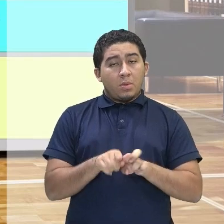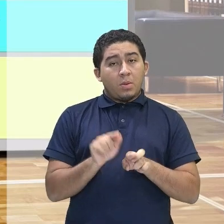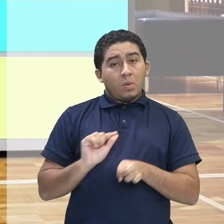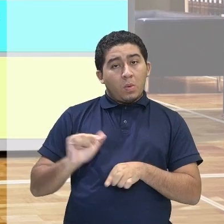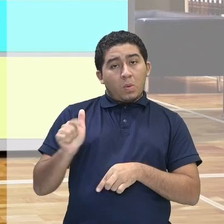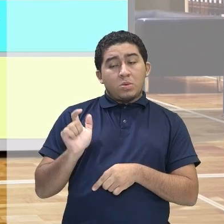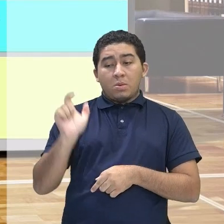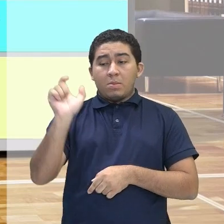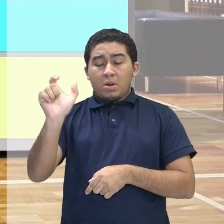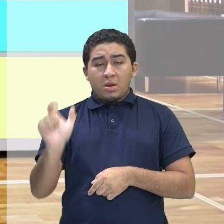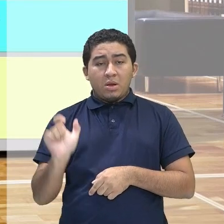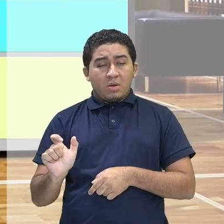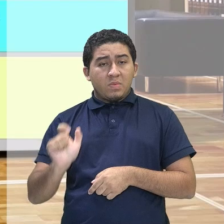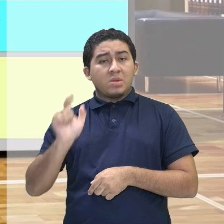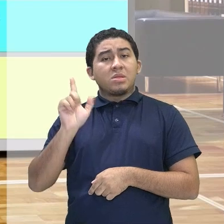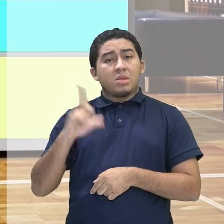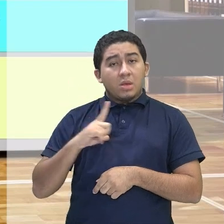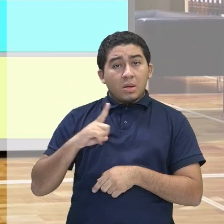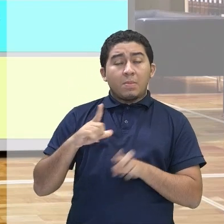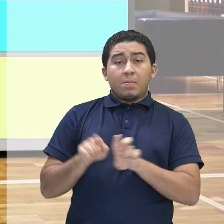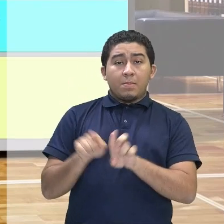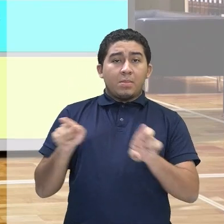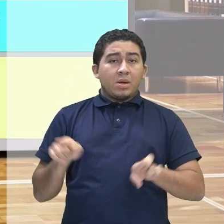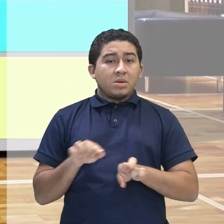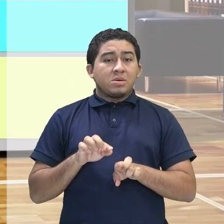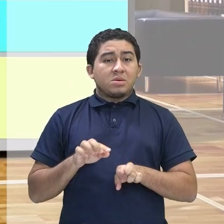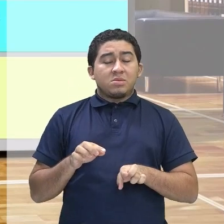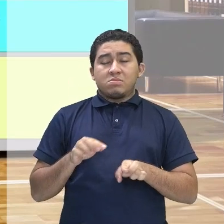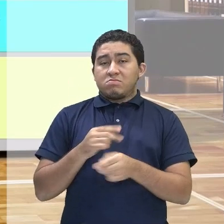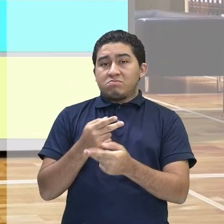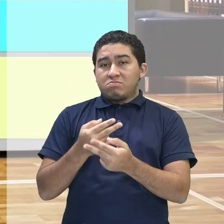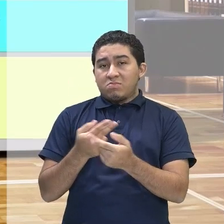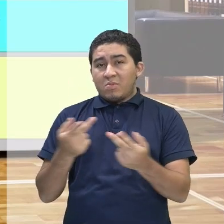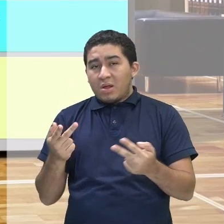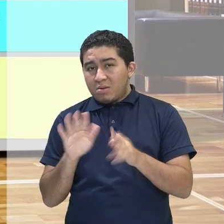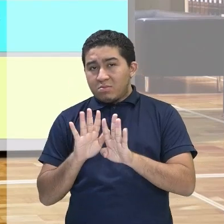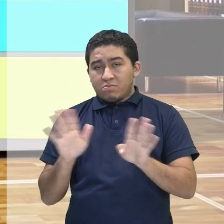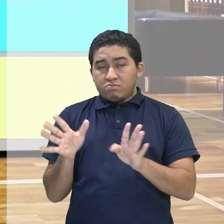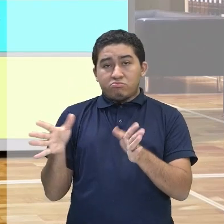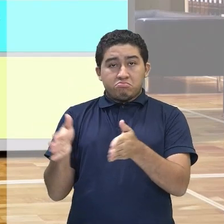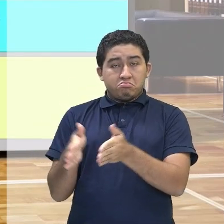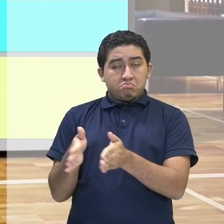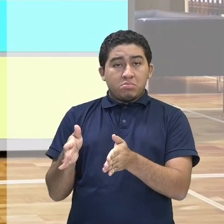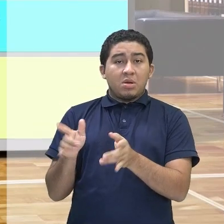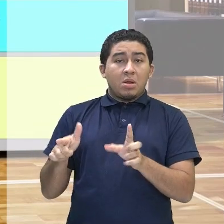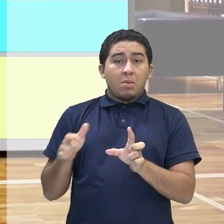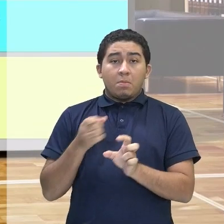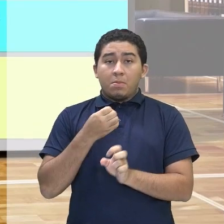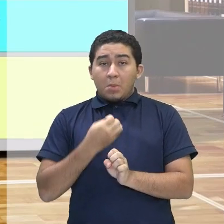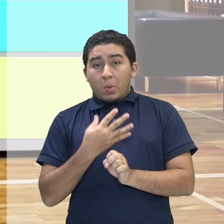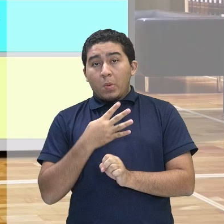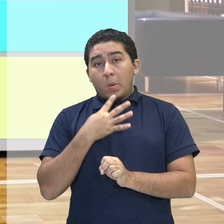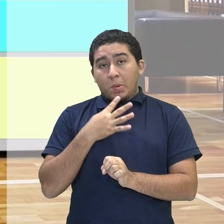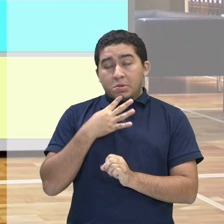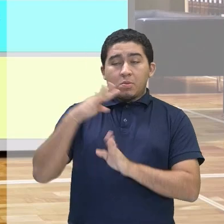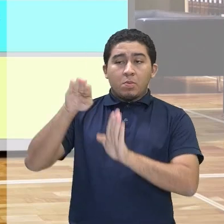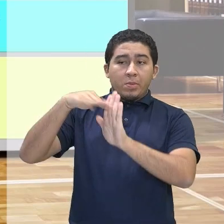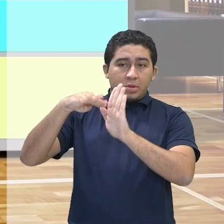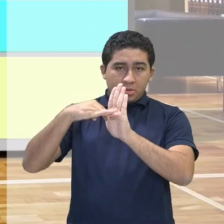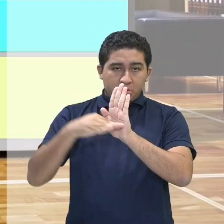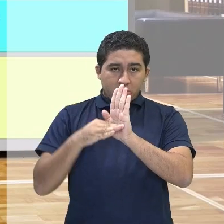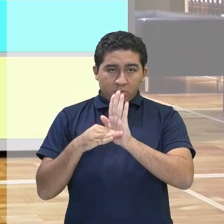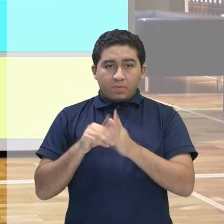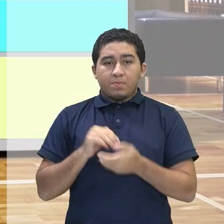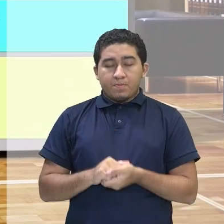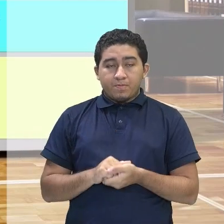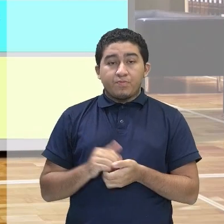são muitos, certo? É interessante você conhecer uma lista deles, daqueles que vocês com